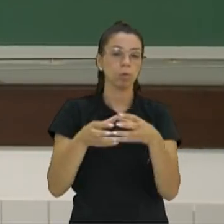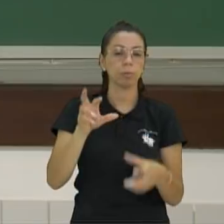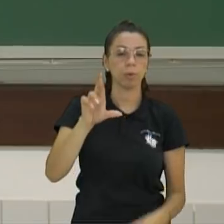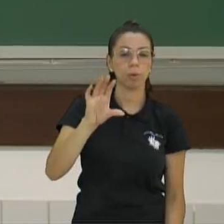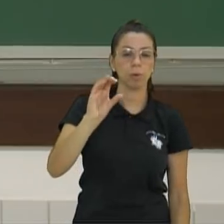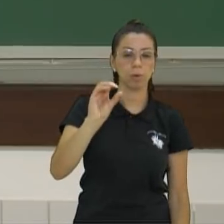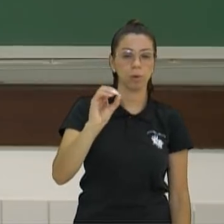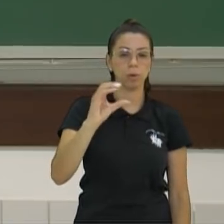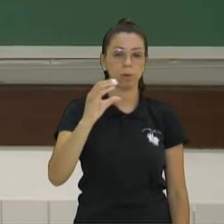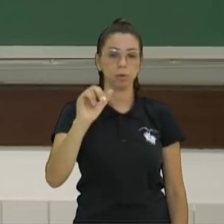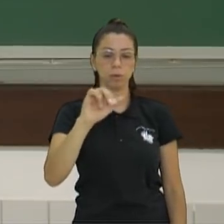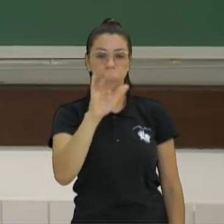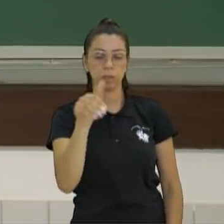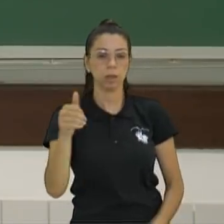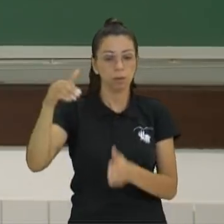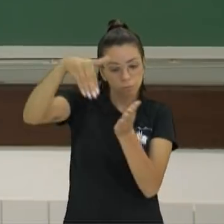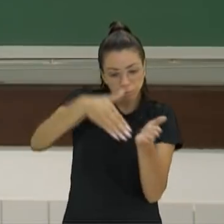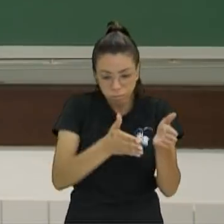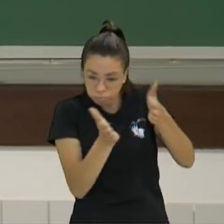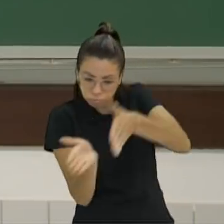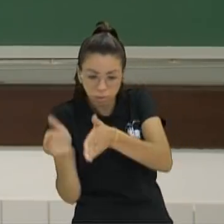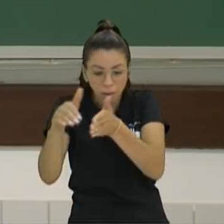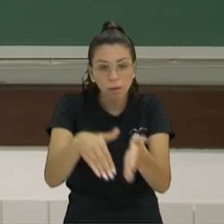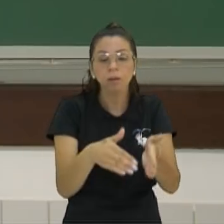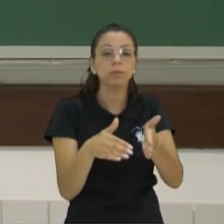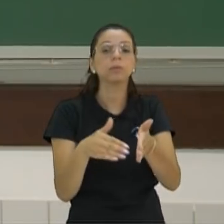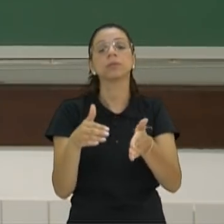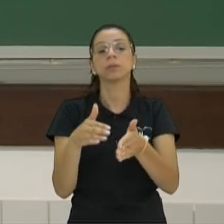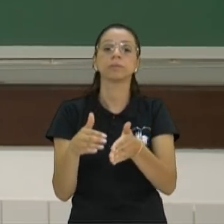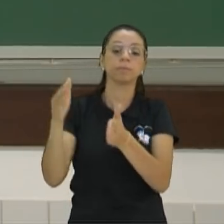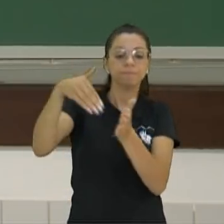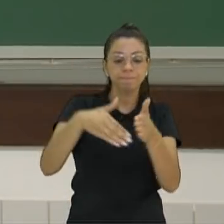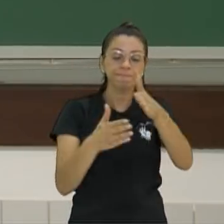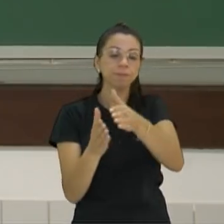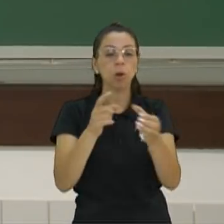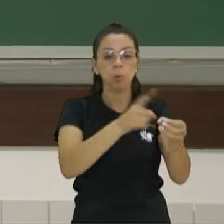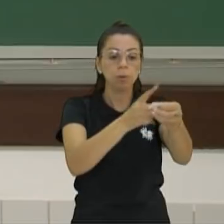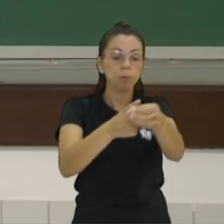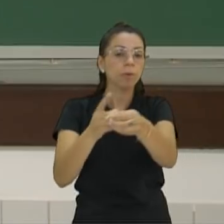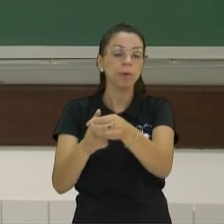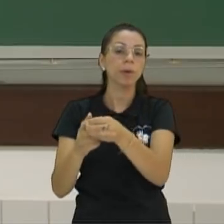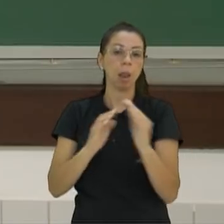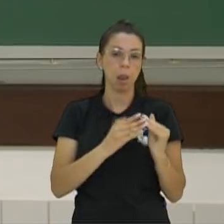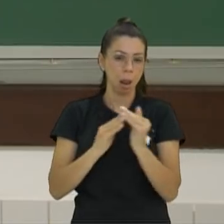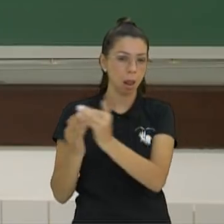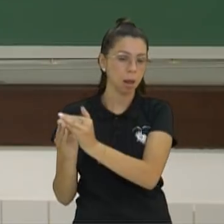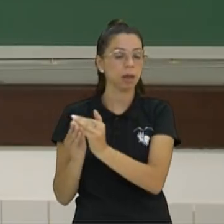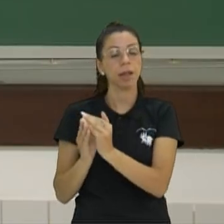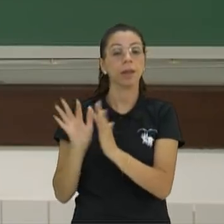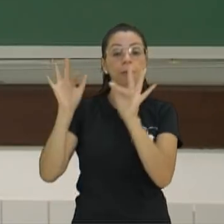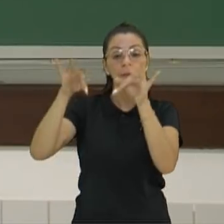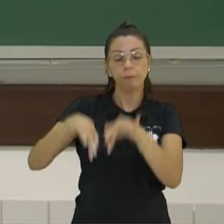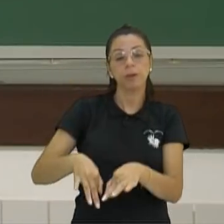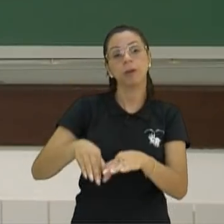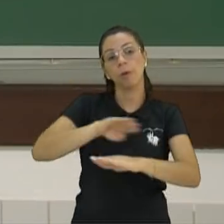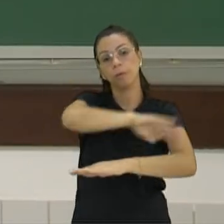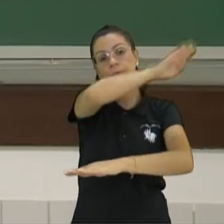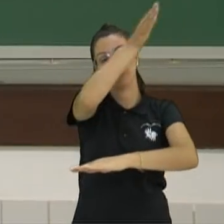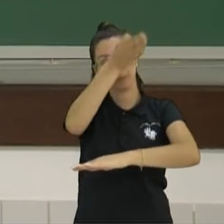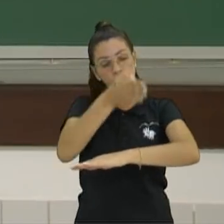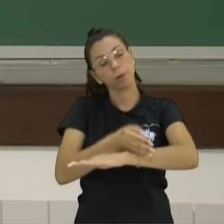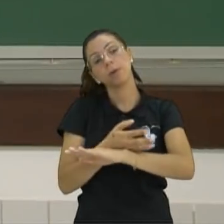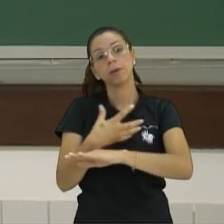passando pelas vielas e escadas, né, por dentro da comunidade até chegar no final do morro. Então, uma modalidade de